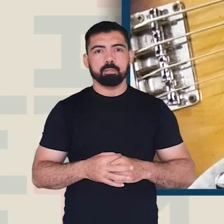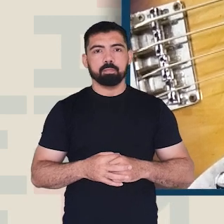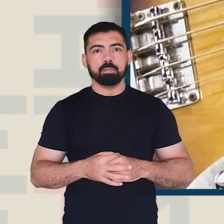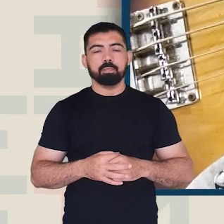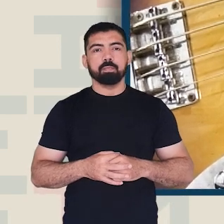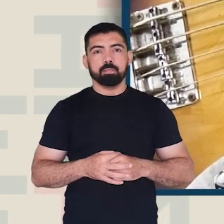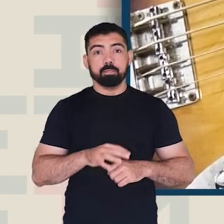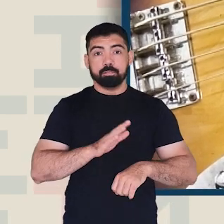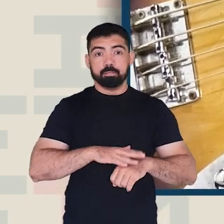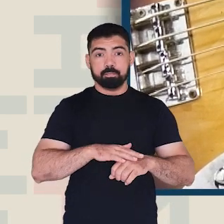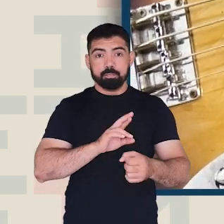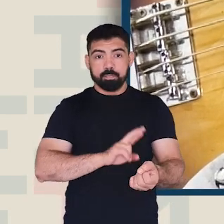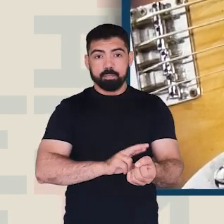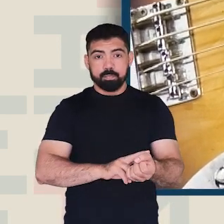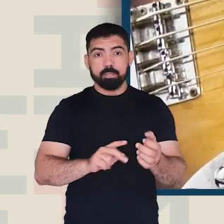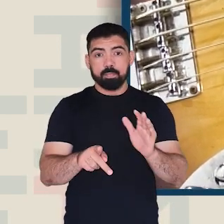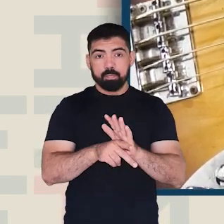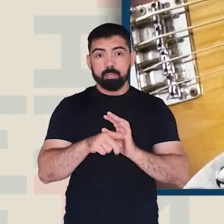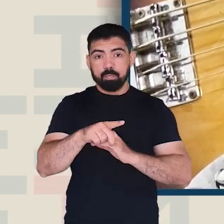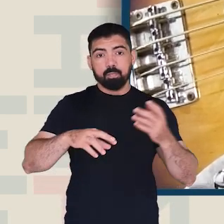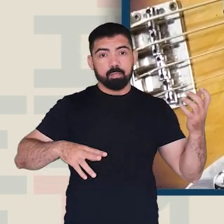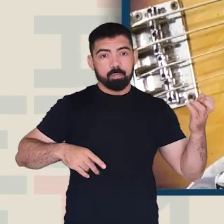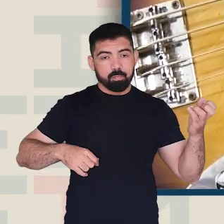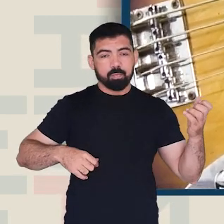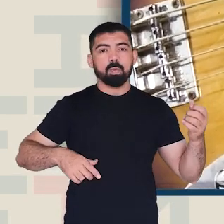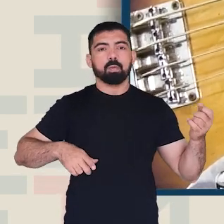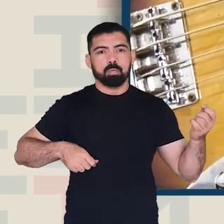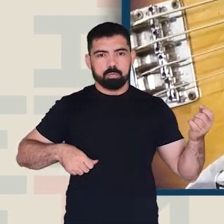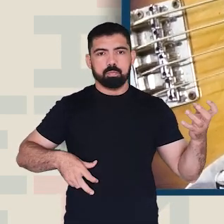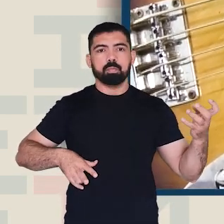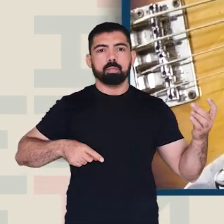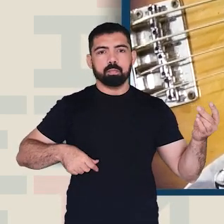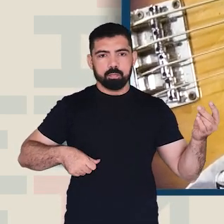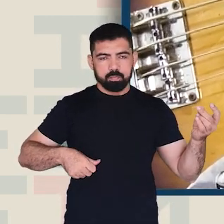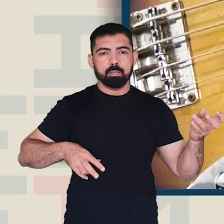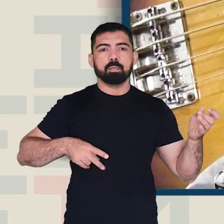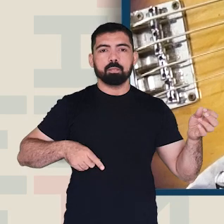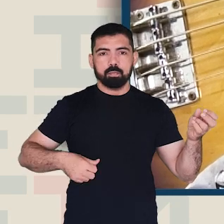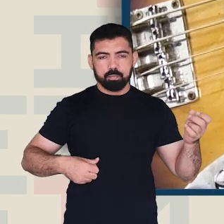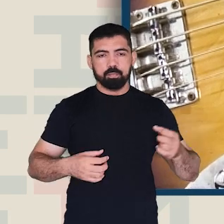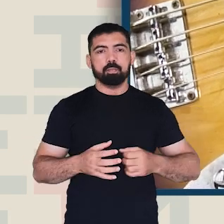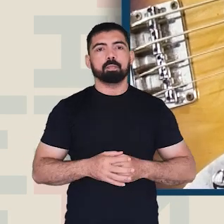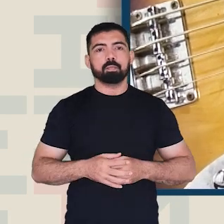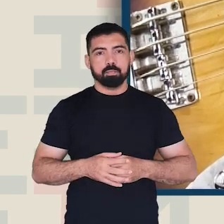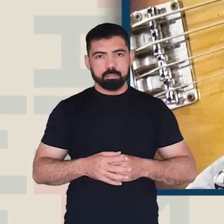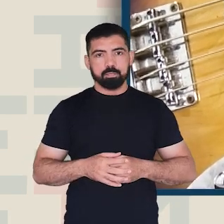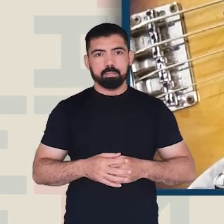Esse é o ritmo do baixo em samba. O baixo vai tocar quais são as notas?